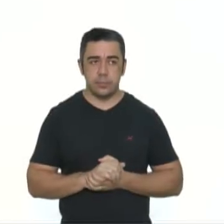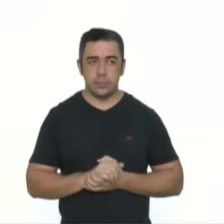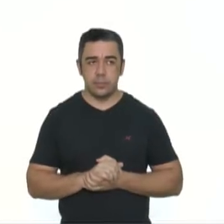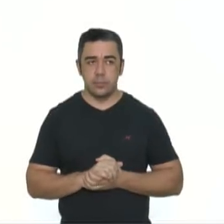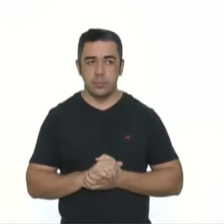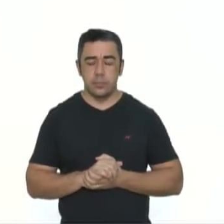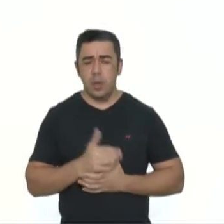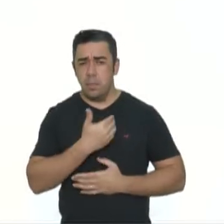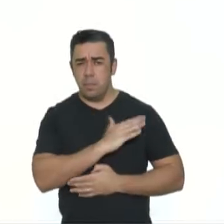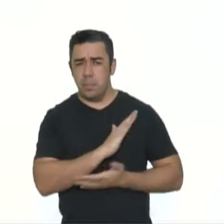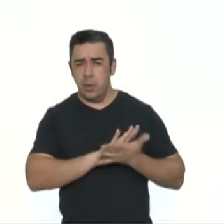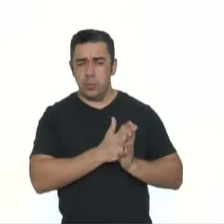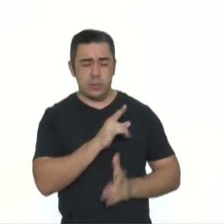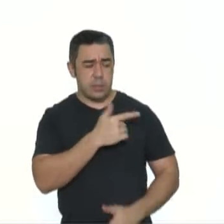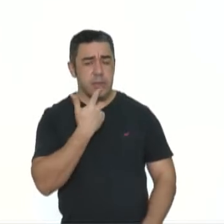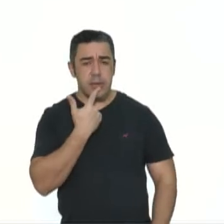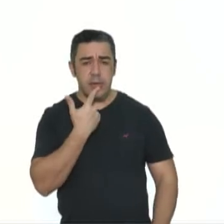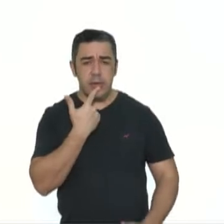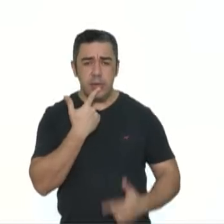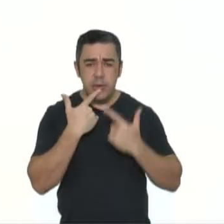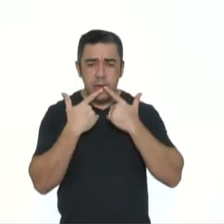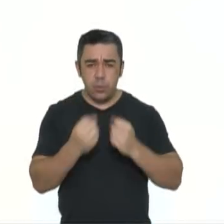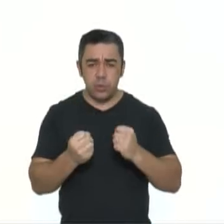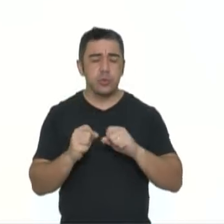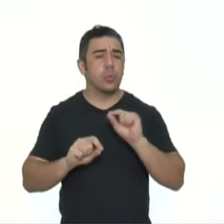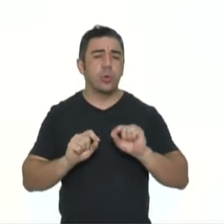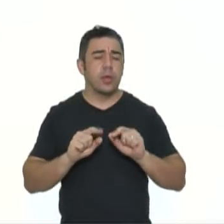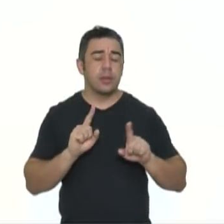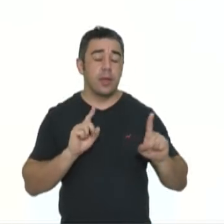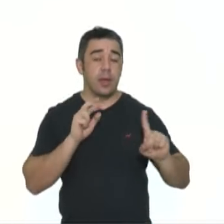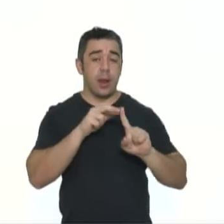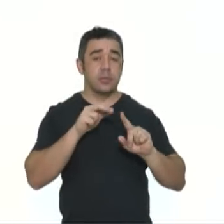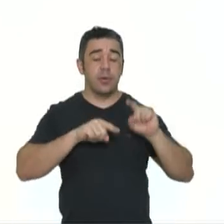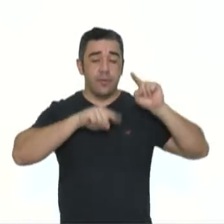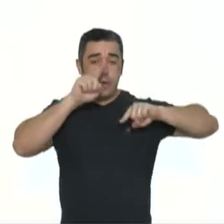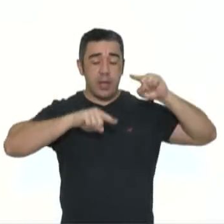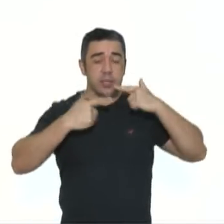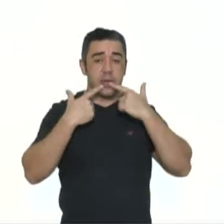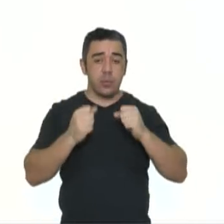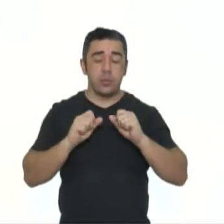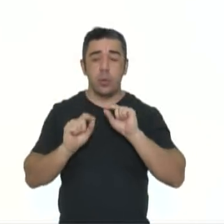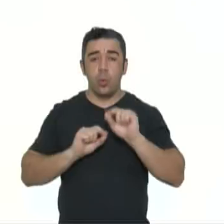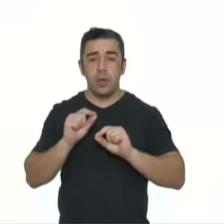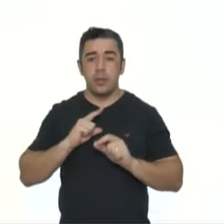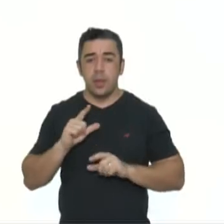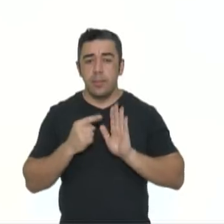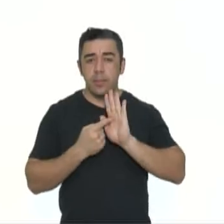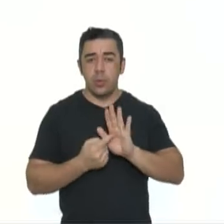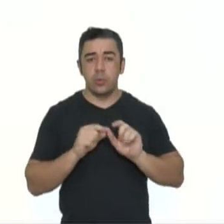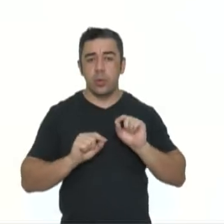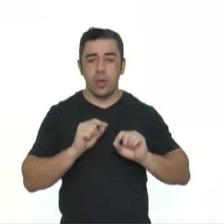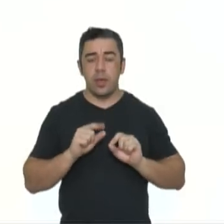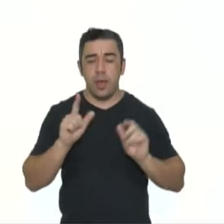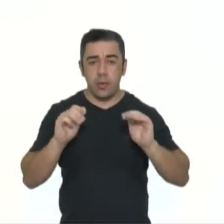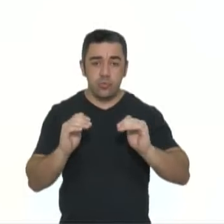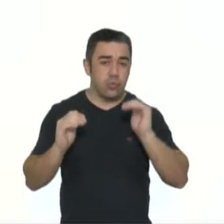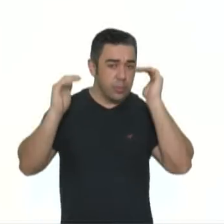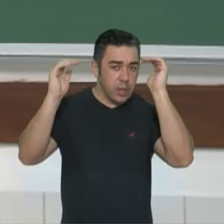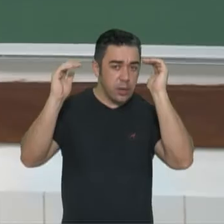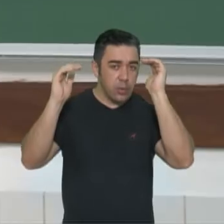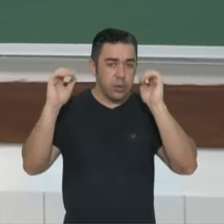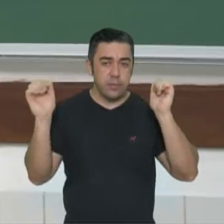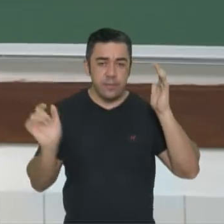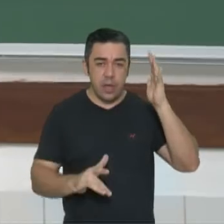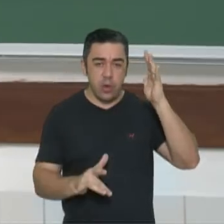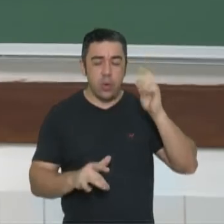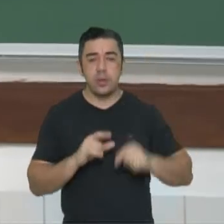O preconceito linguístico está relacionado com as variações linguísticas. Ele surge para elevar manifestações linguísticas ditas superiores em